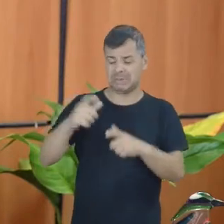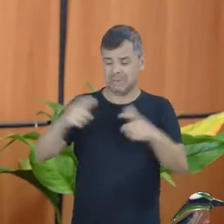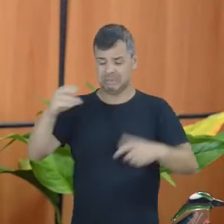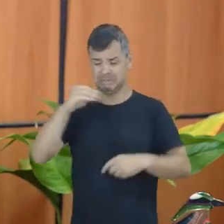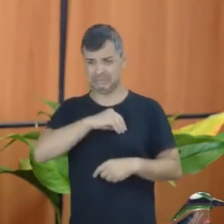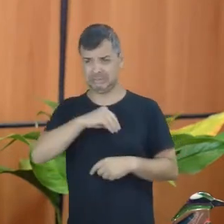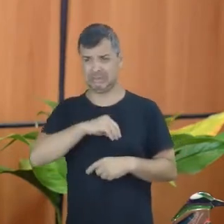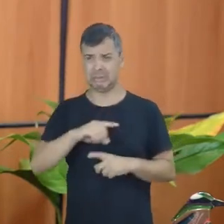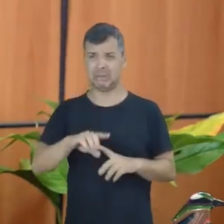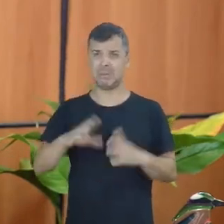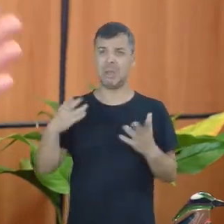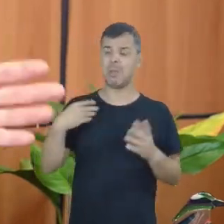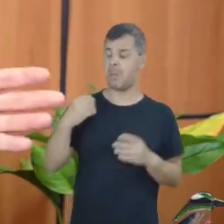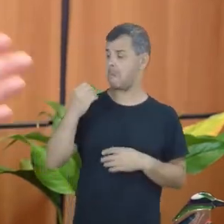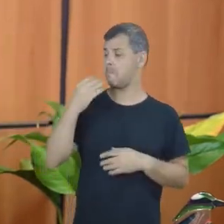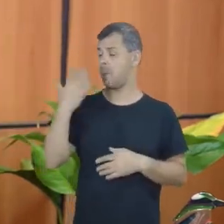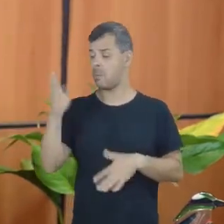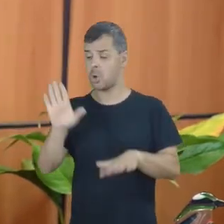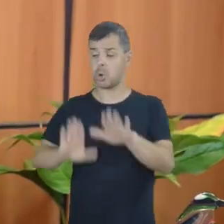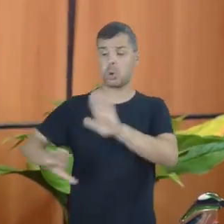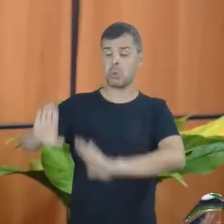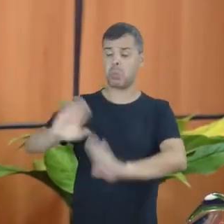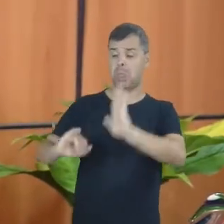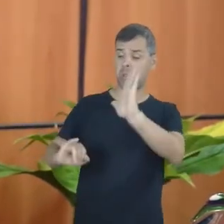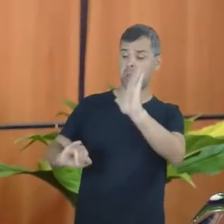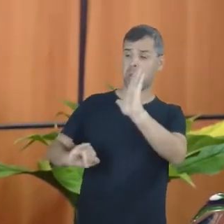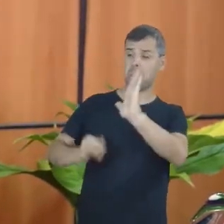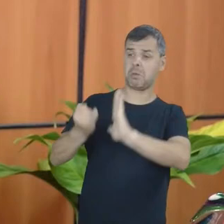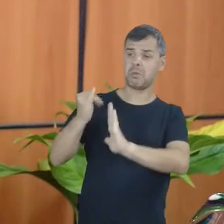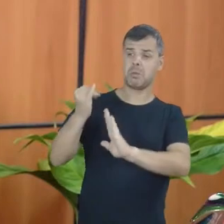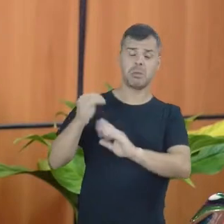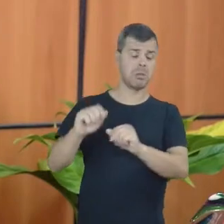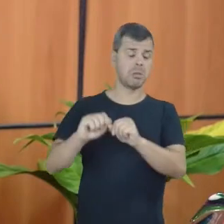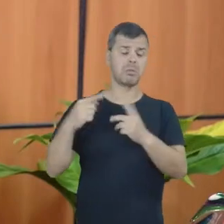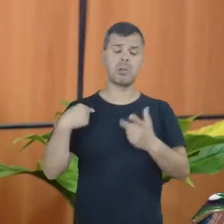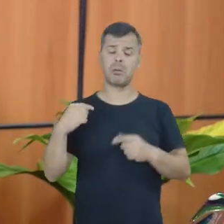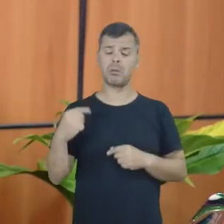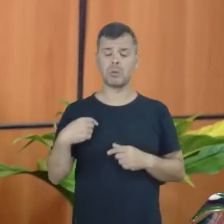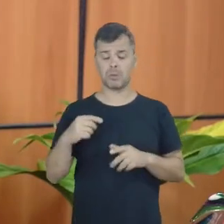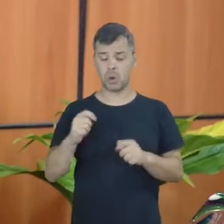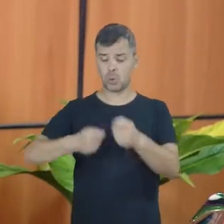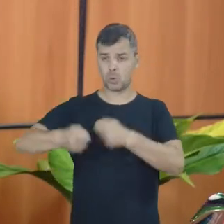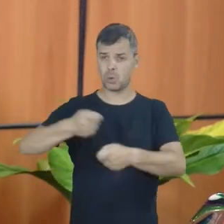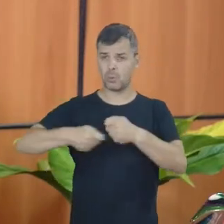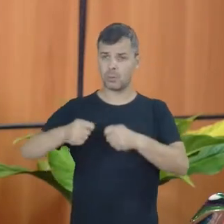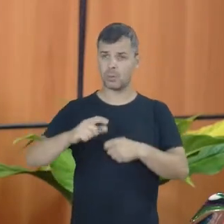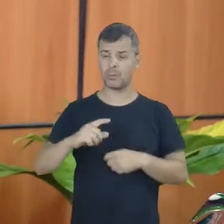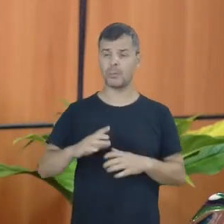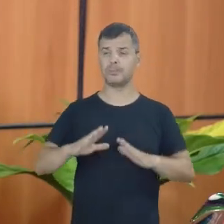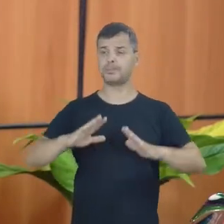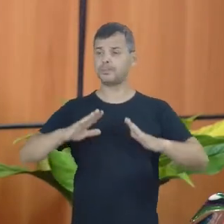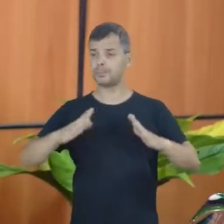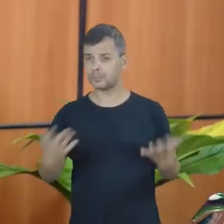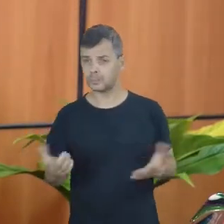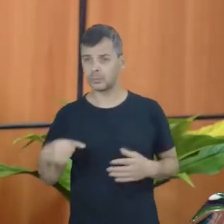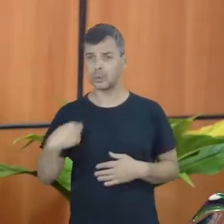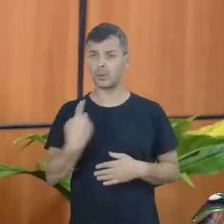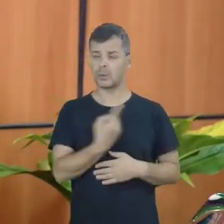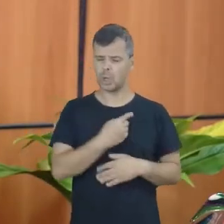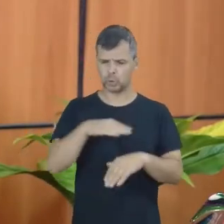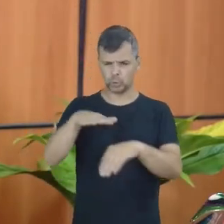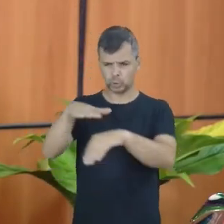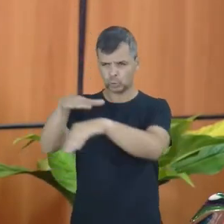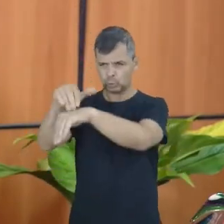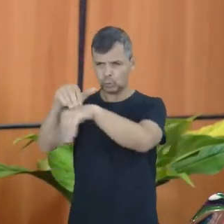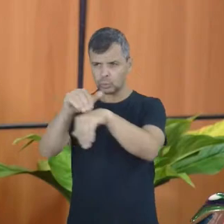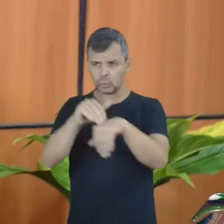já tem alguém que fala, olha, isso é bom, mas cuidado, porque a inflação está sob controle. Portanto, a gente sempre